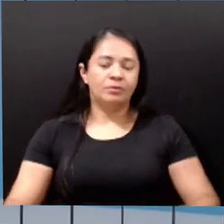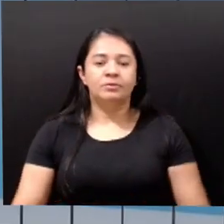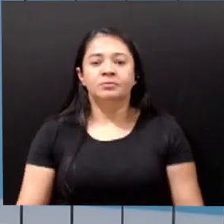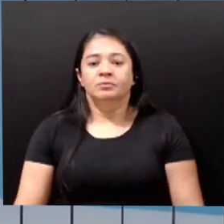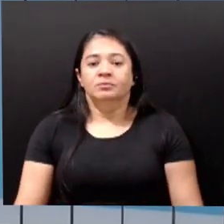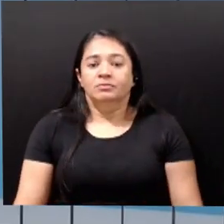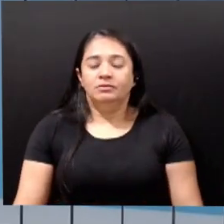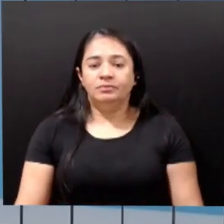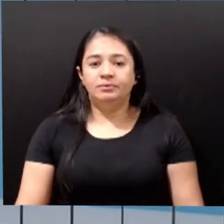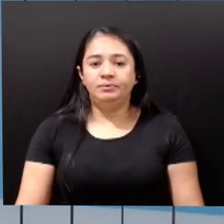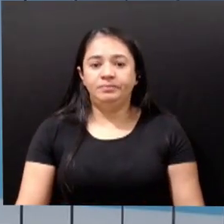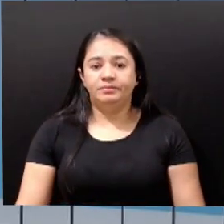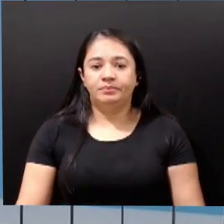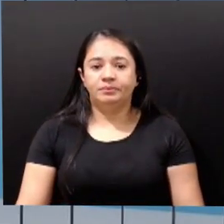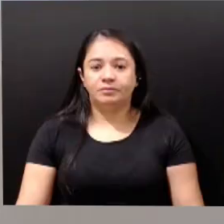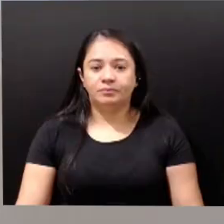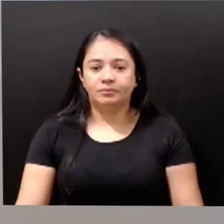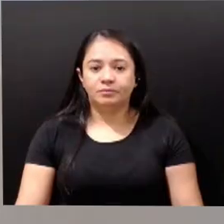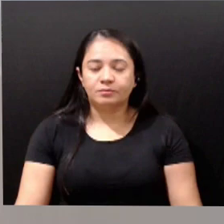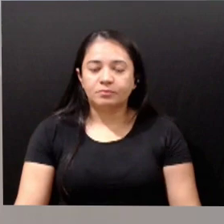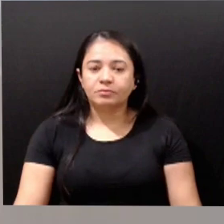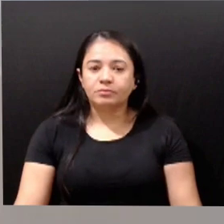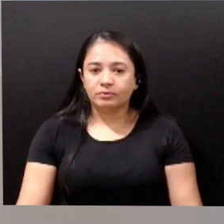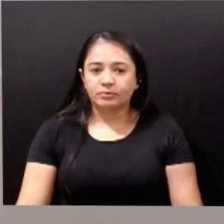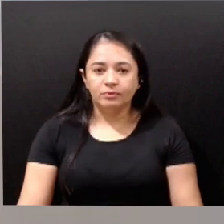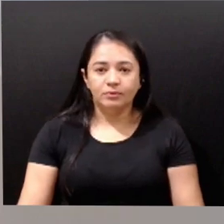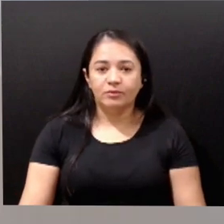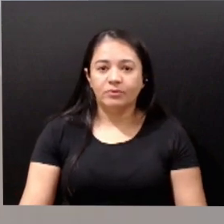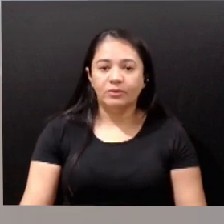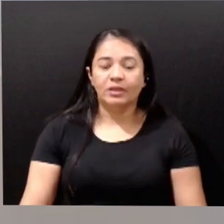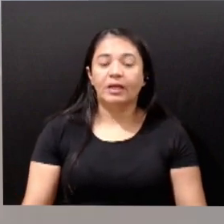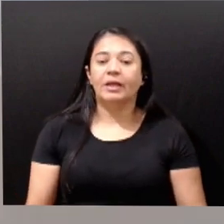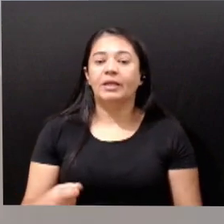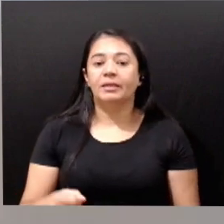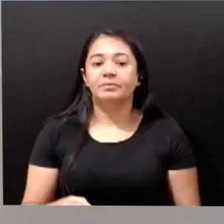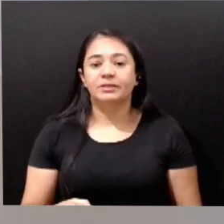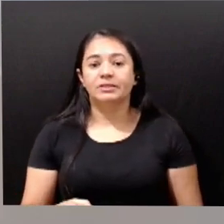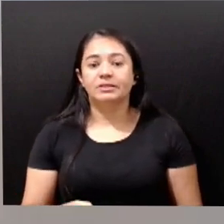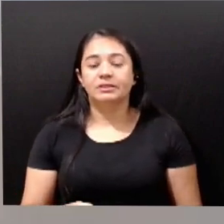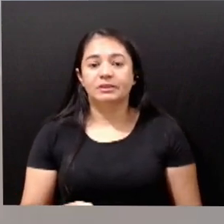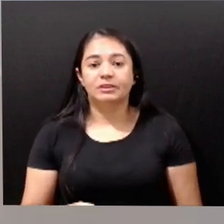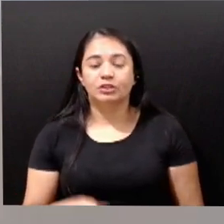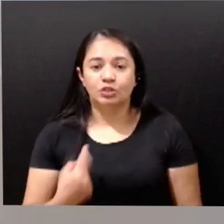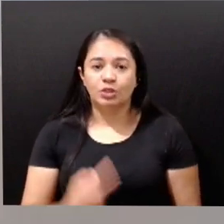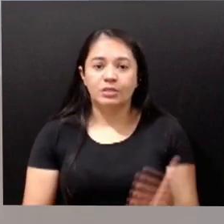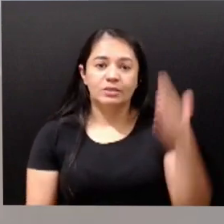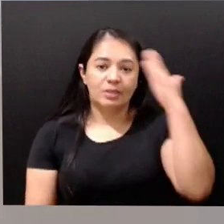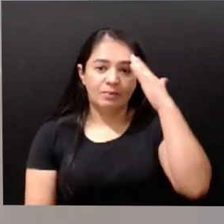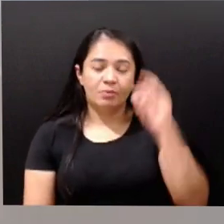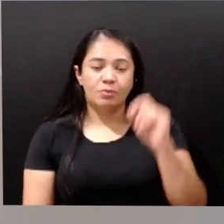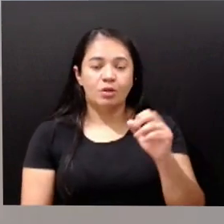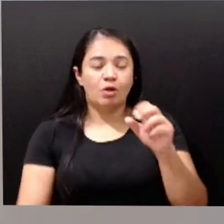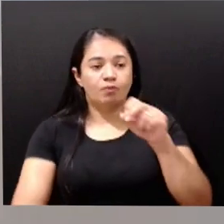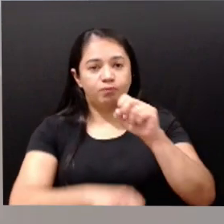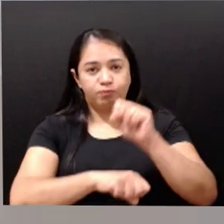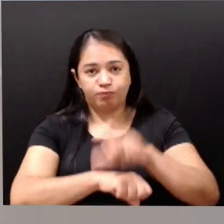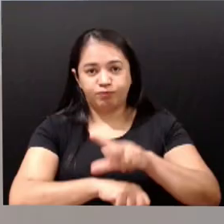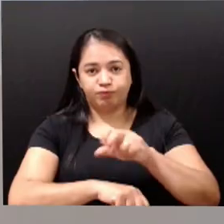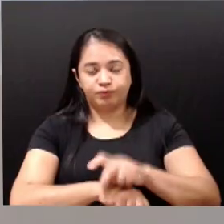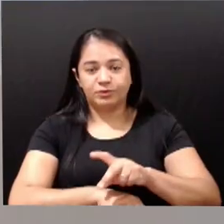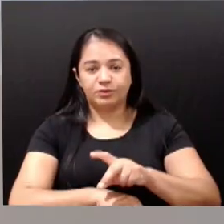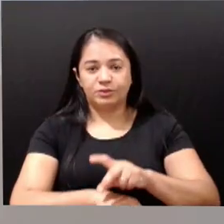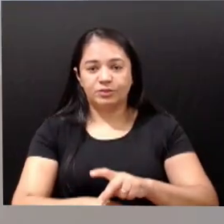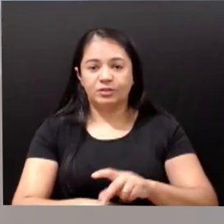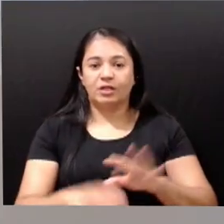está imune. A imunidade, ela tende a ser vitalícia e protetora para o resto da vida, né? A gente sabe que esse vírus,